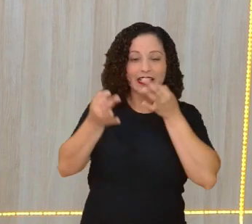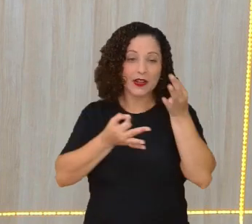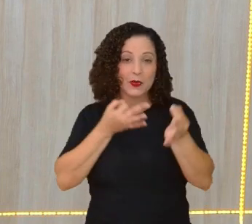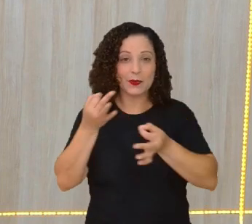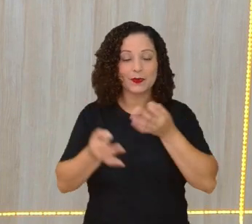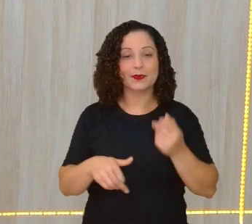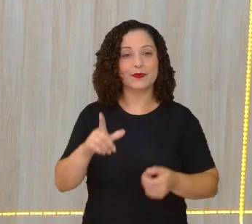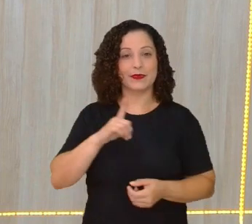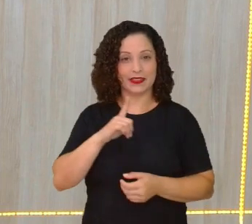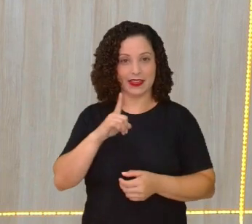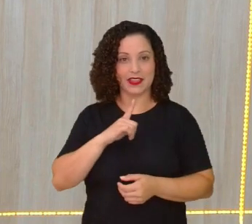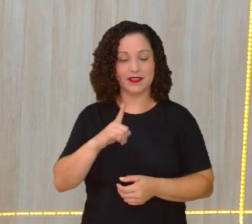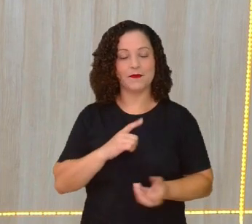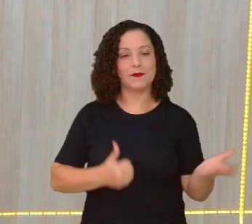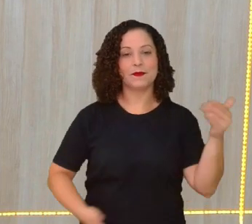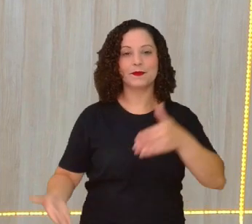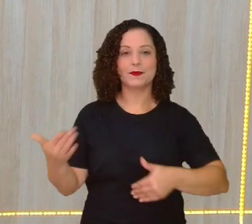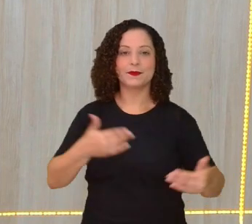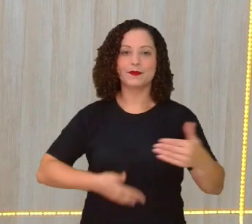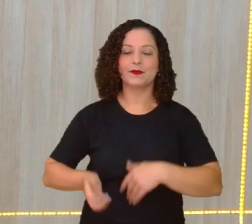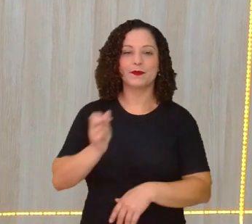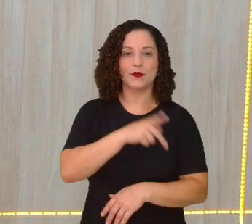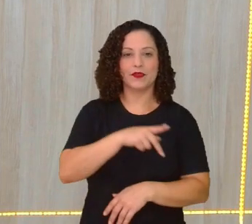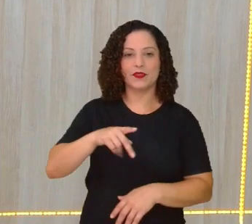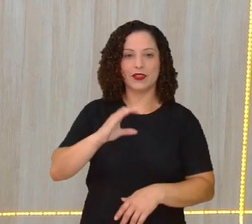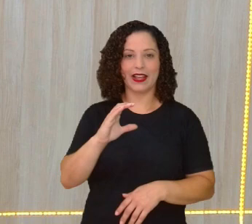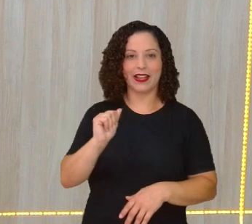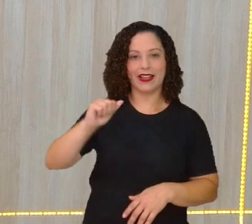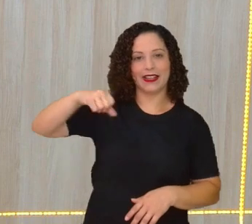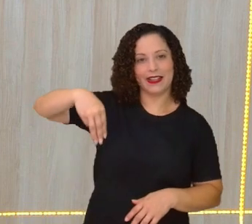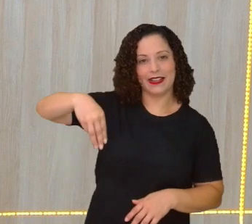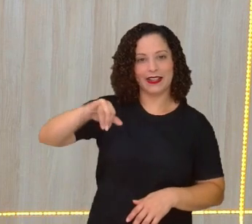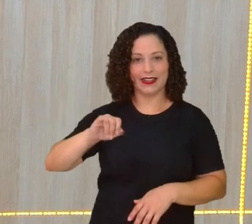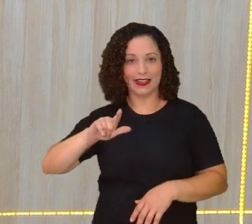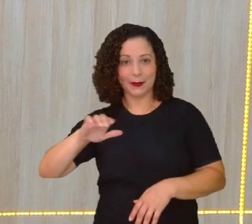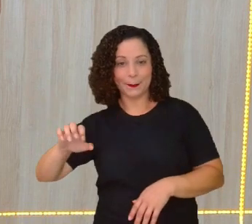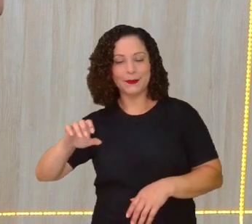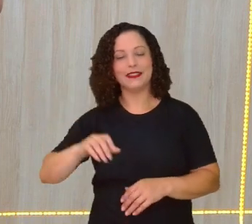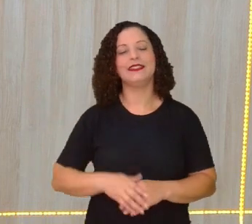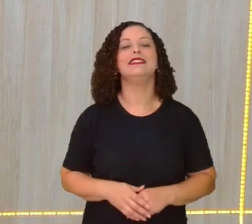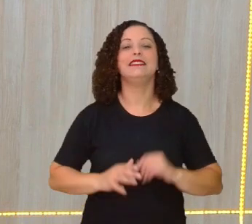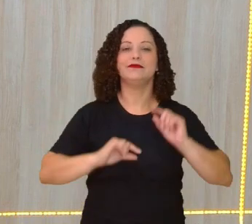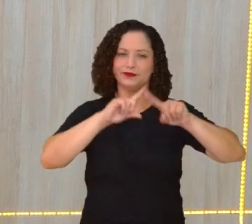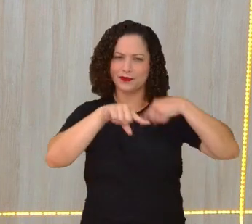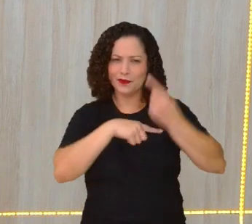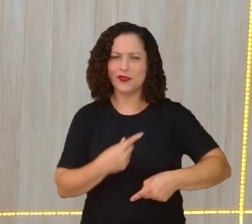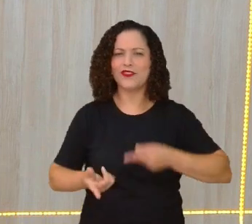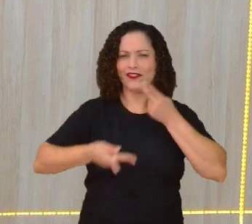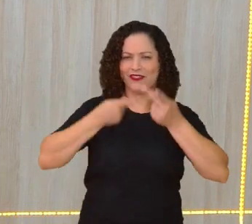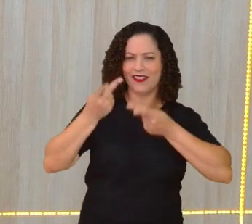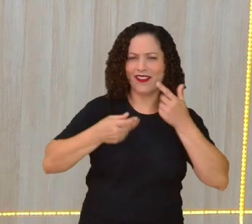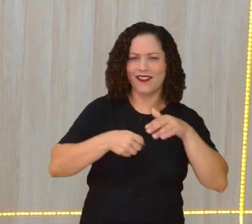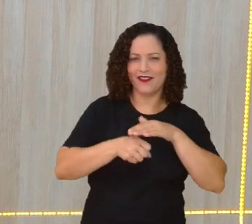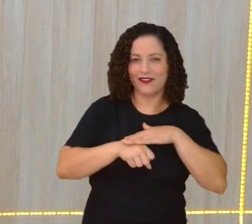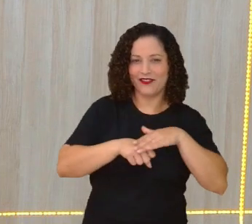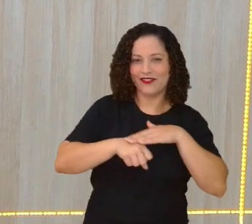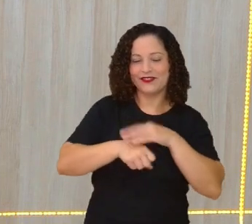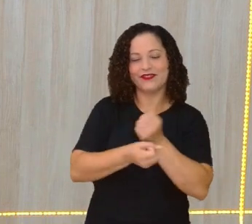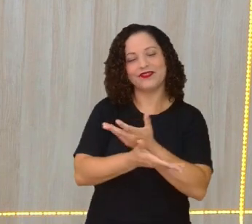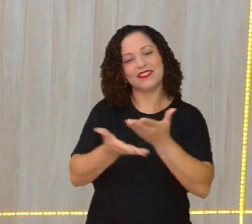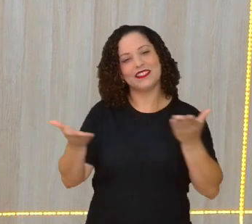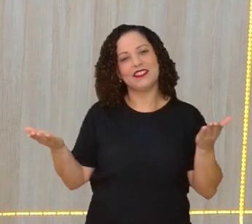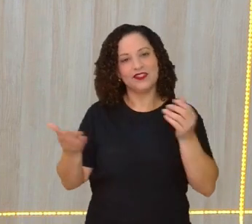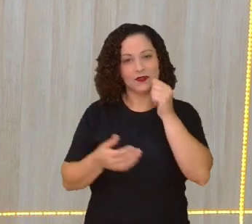Eu tenho a professora Camille Borba, que daqui a pouco dá aquele alô para vocês, com toda a sua simpatia. Mas